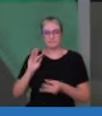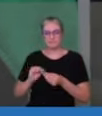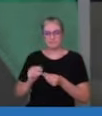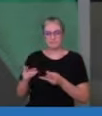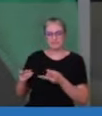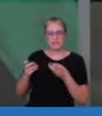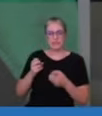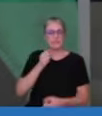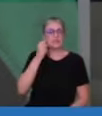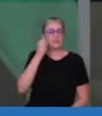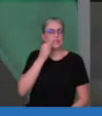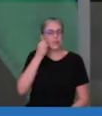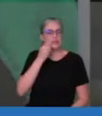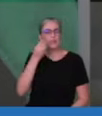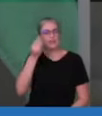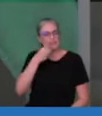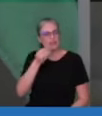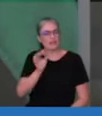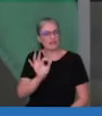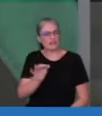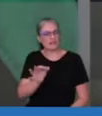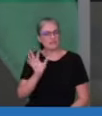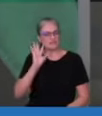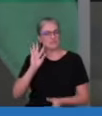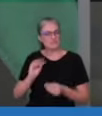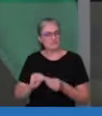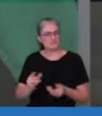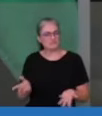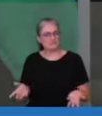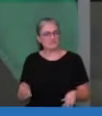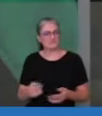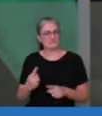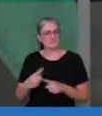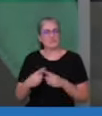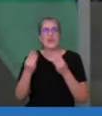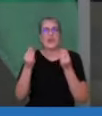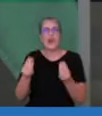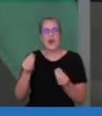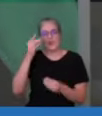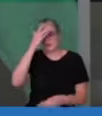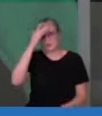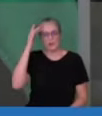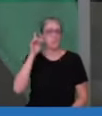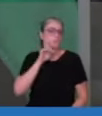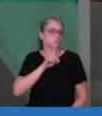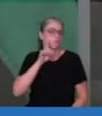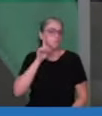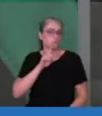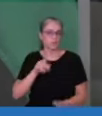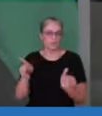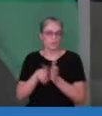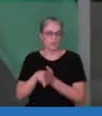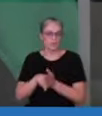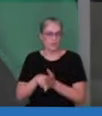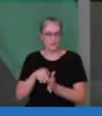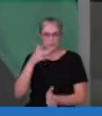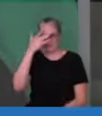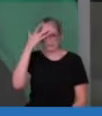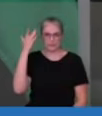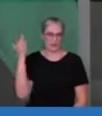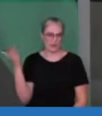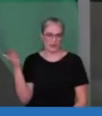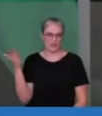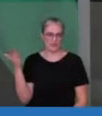pequeno, porque você tem uma pessoa dos Estados Unidos, um país que preserva